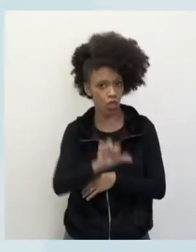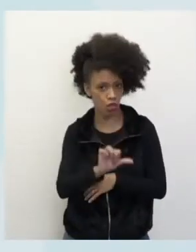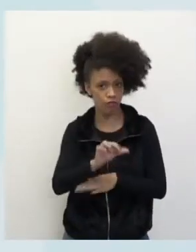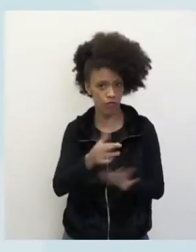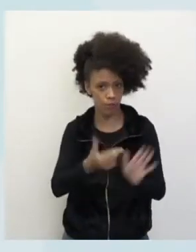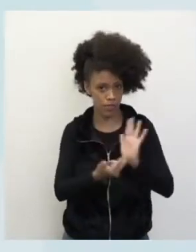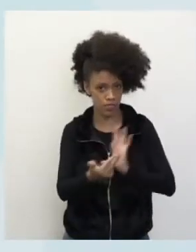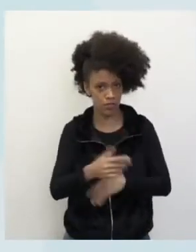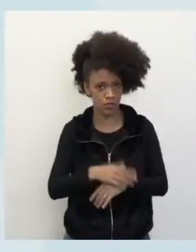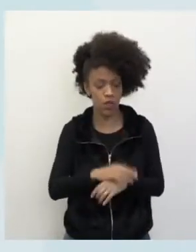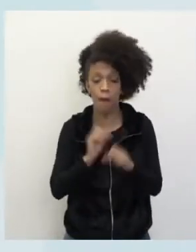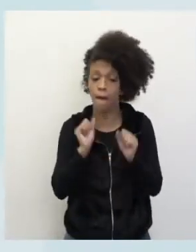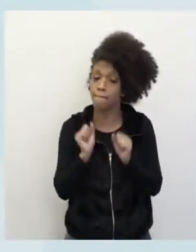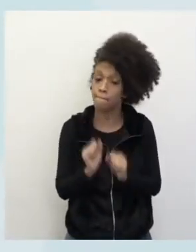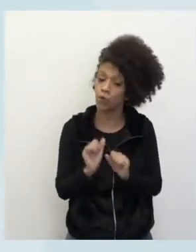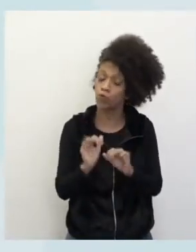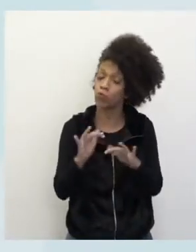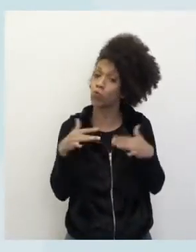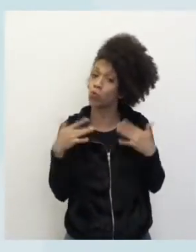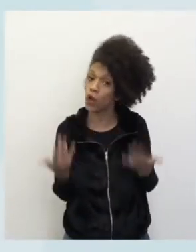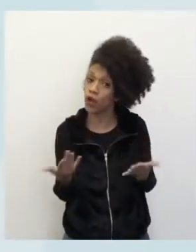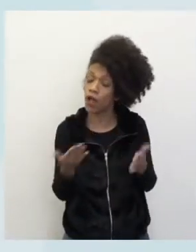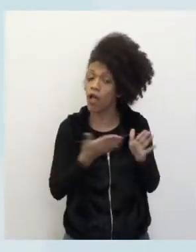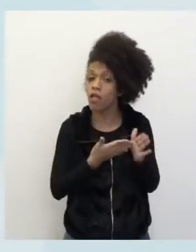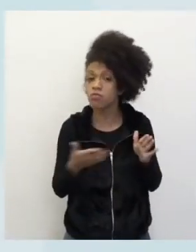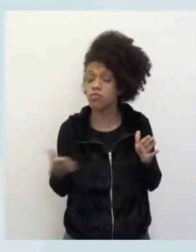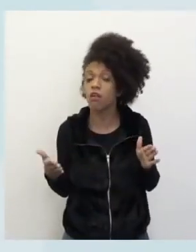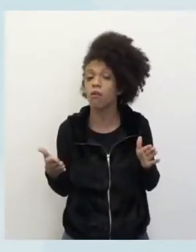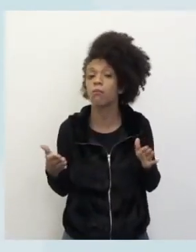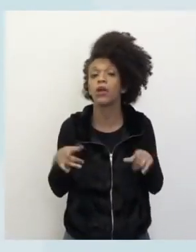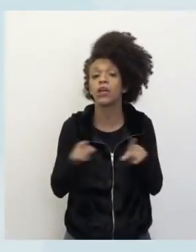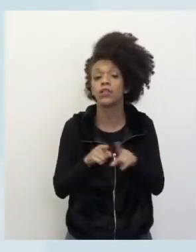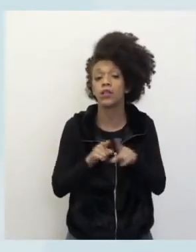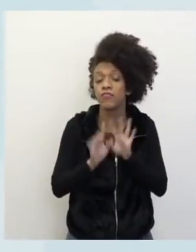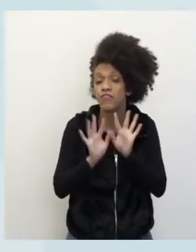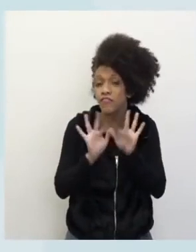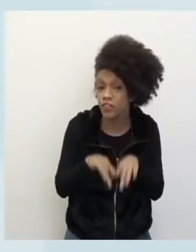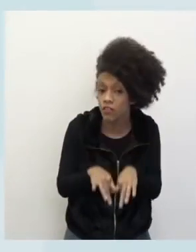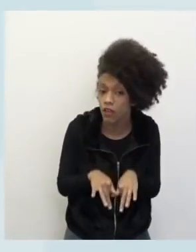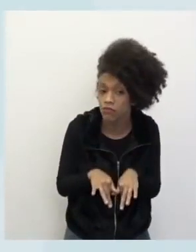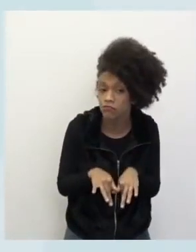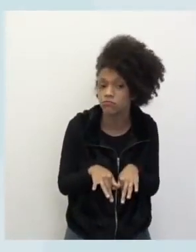ser causais, temporais, finais,